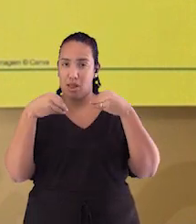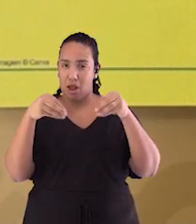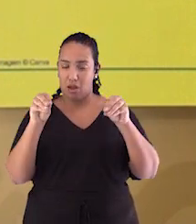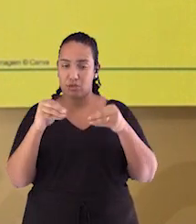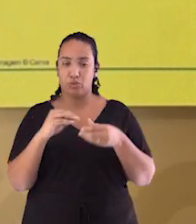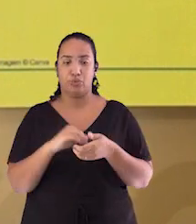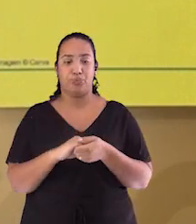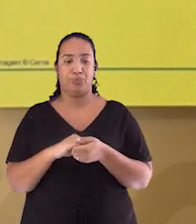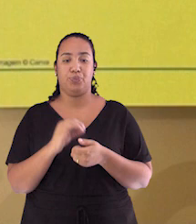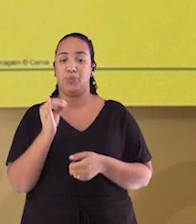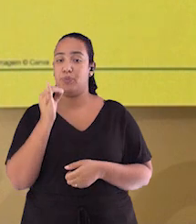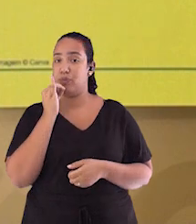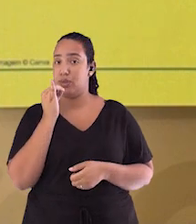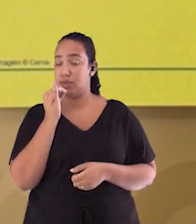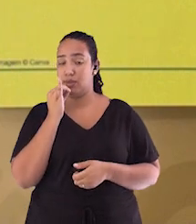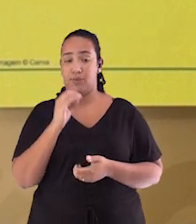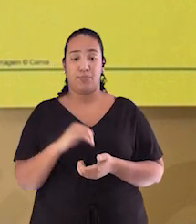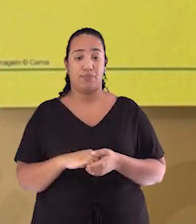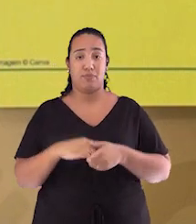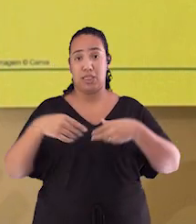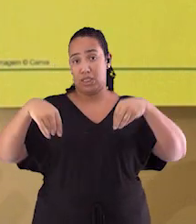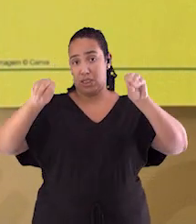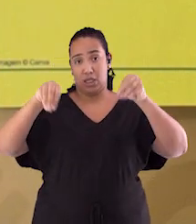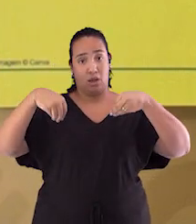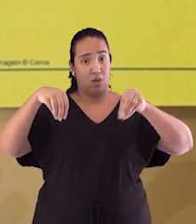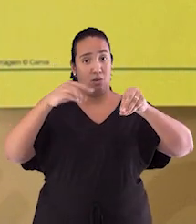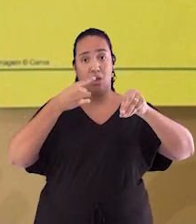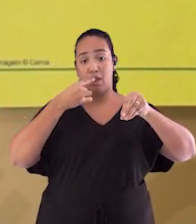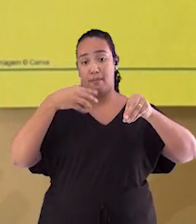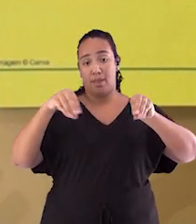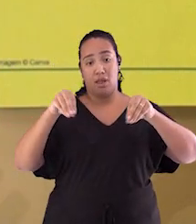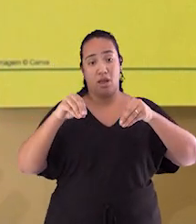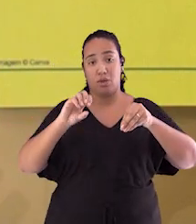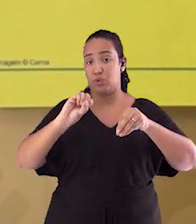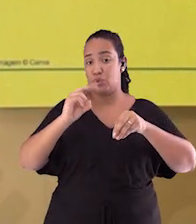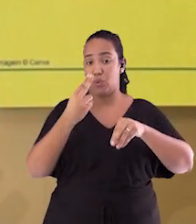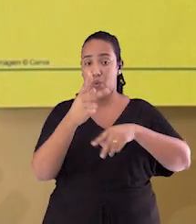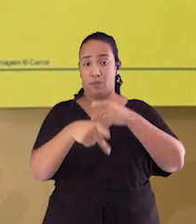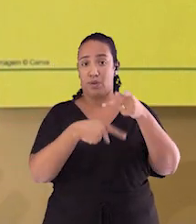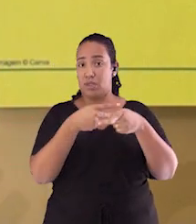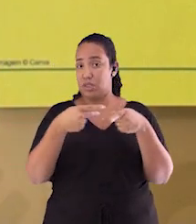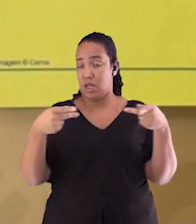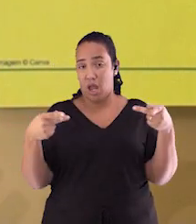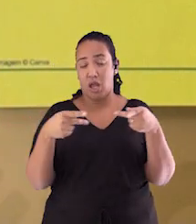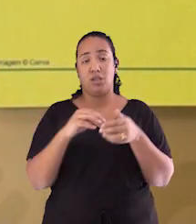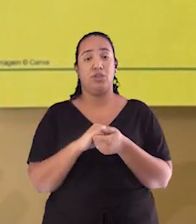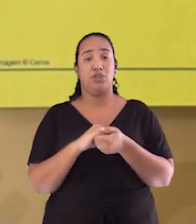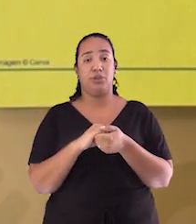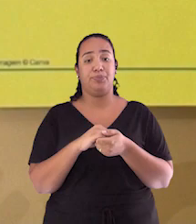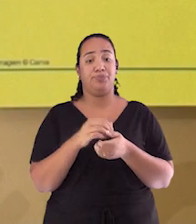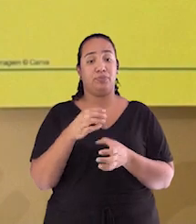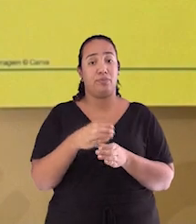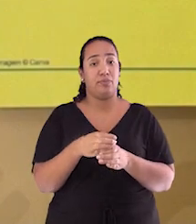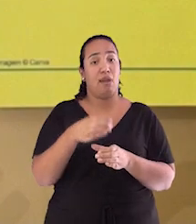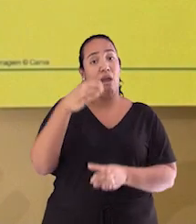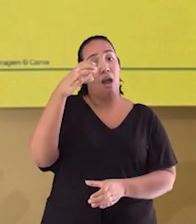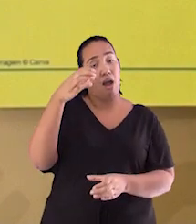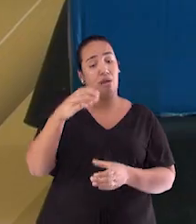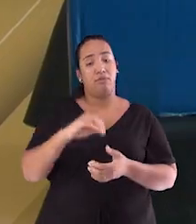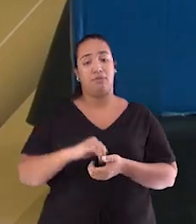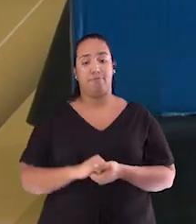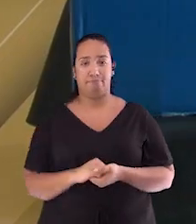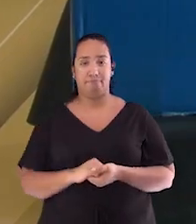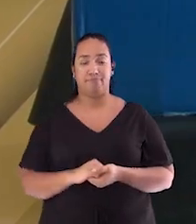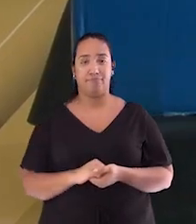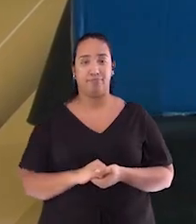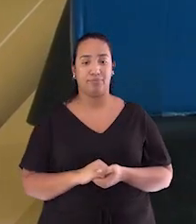plásticos, como, por exemplo, sacolas plásticas, embrulhos de presente, garrafas PET, entre